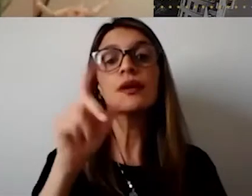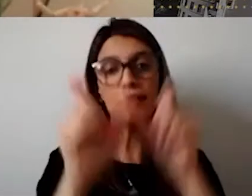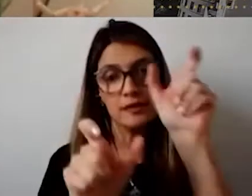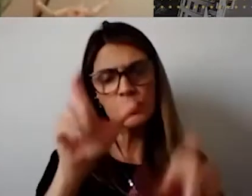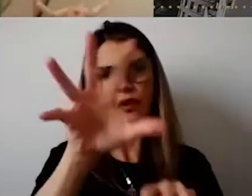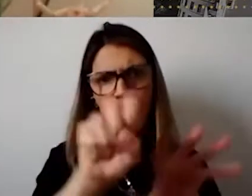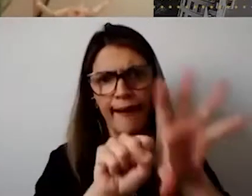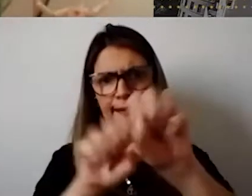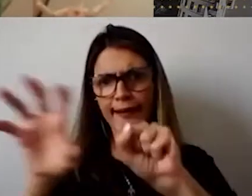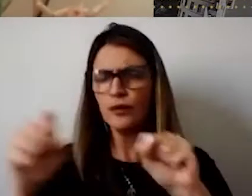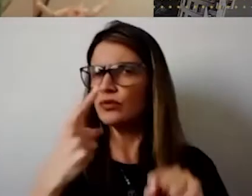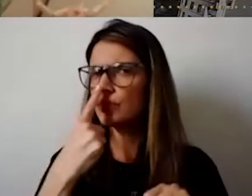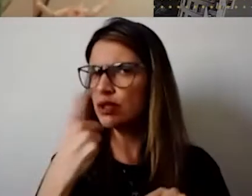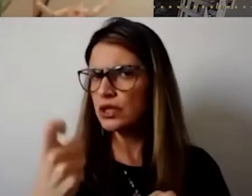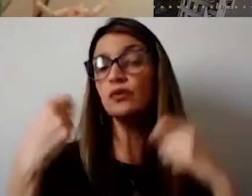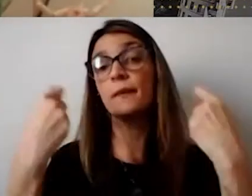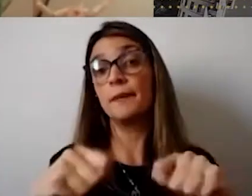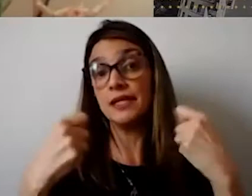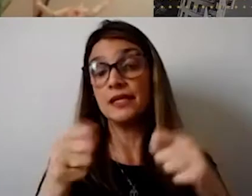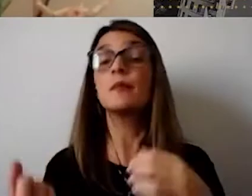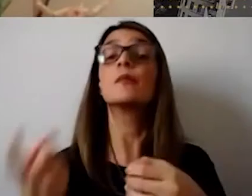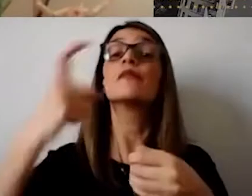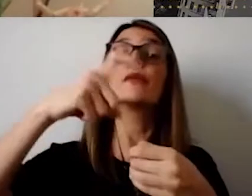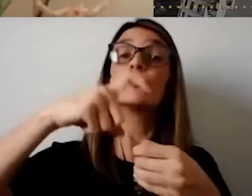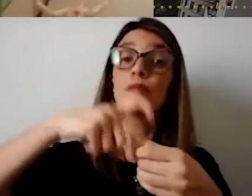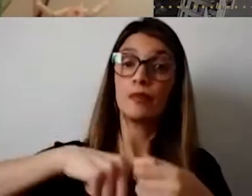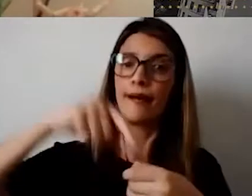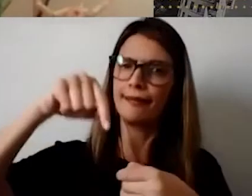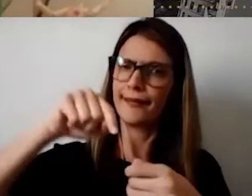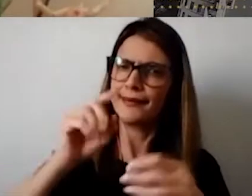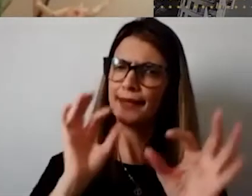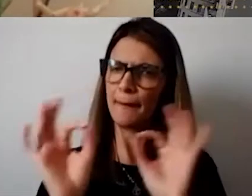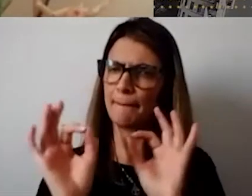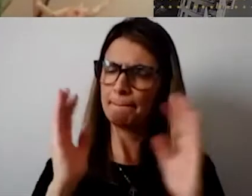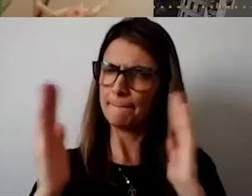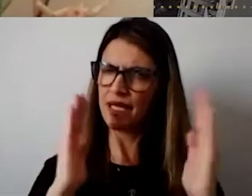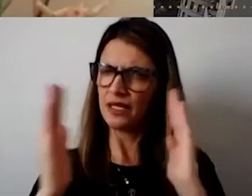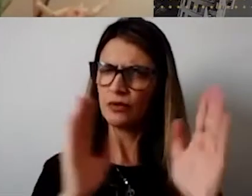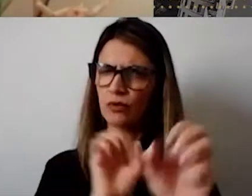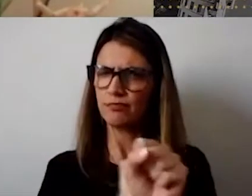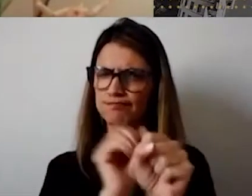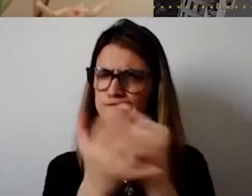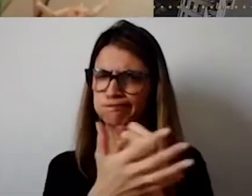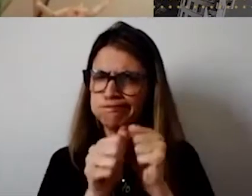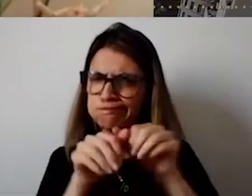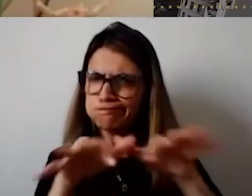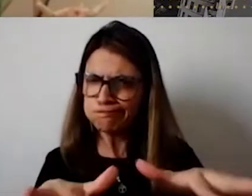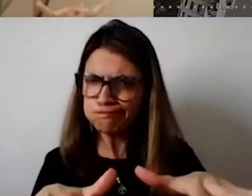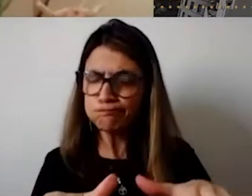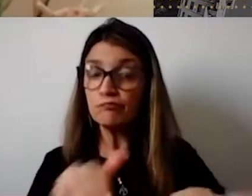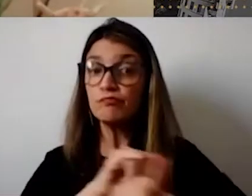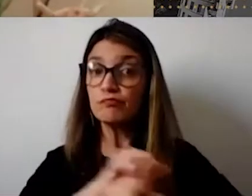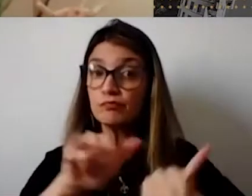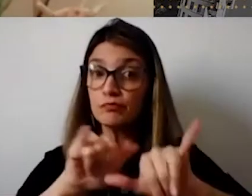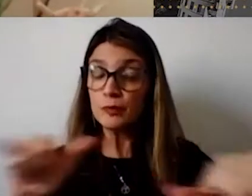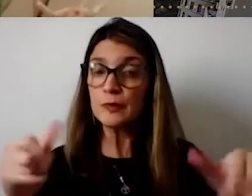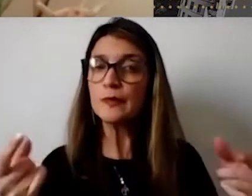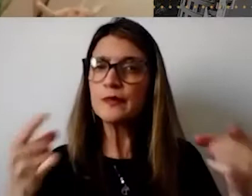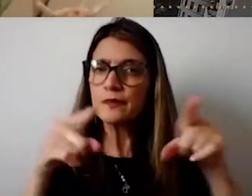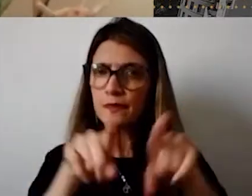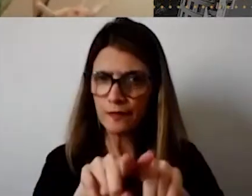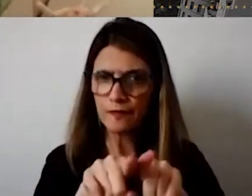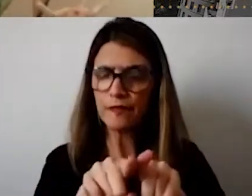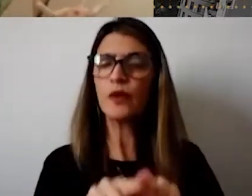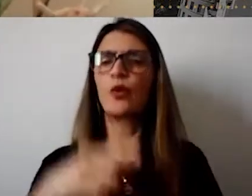segurança no meio dessa pandemia que a gente vive. Essa campanha, ela é uma parceria do Sempre, o Compromisso Empresarial